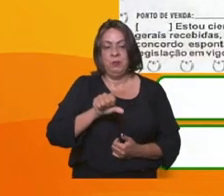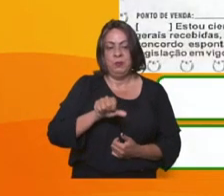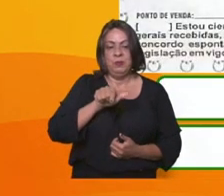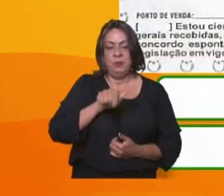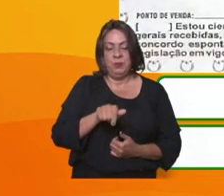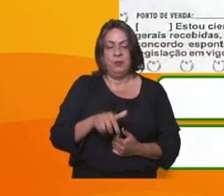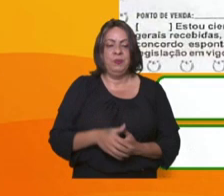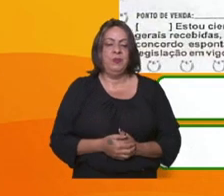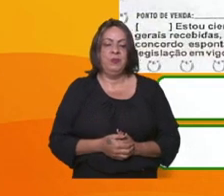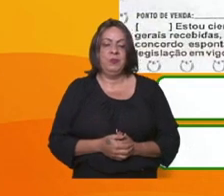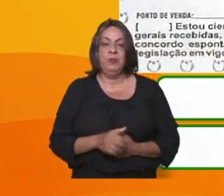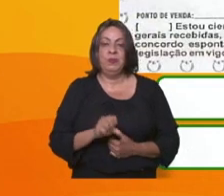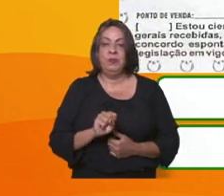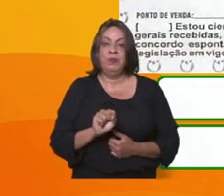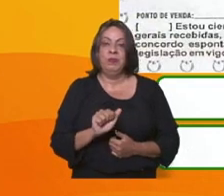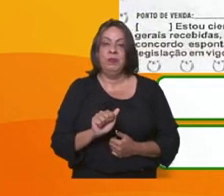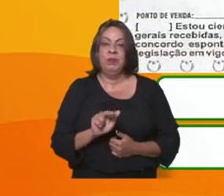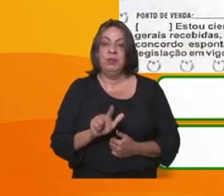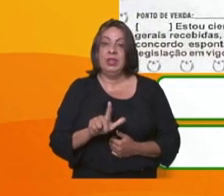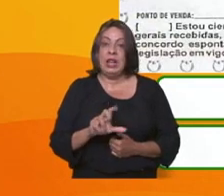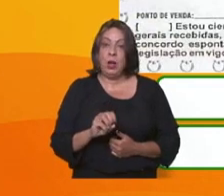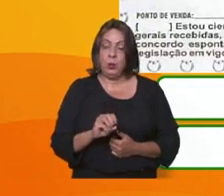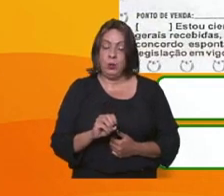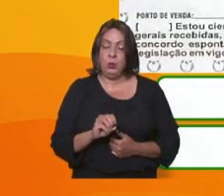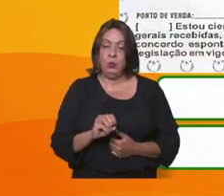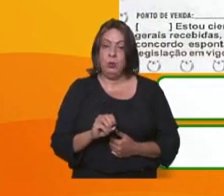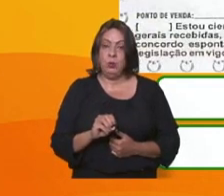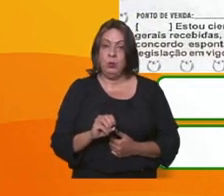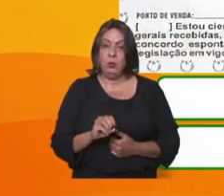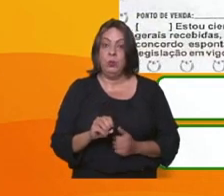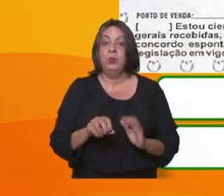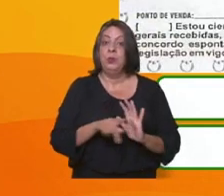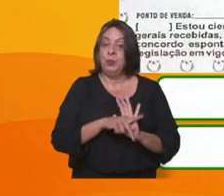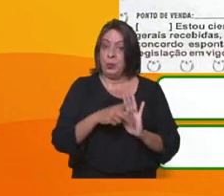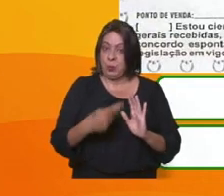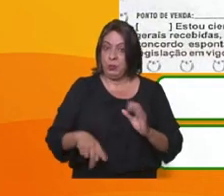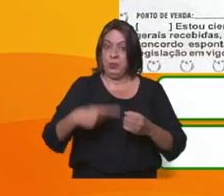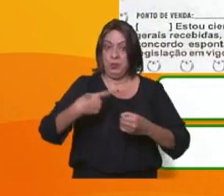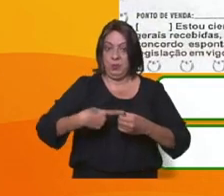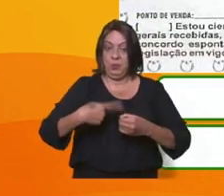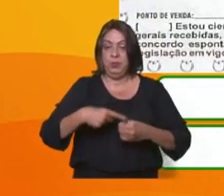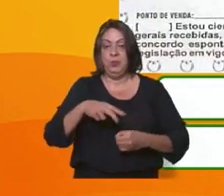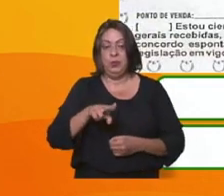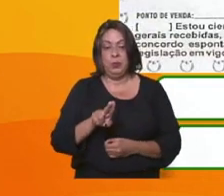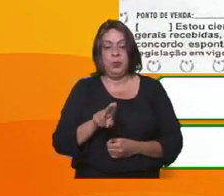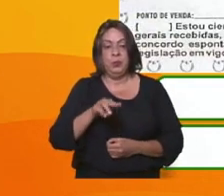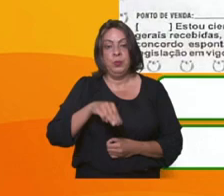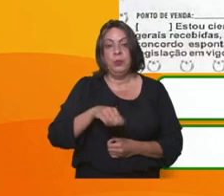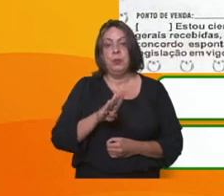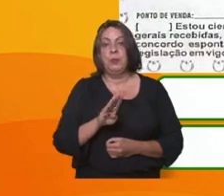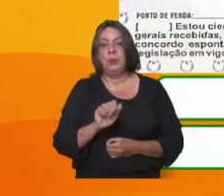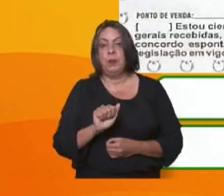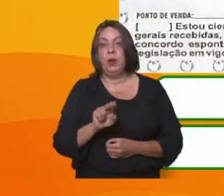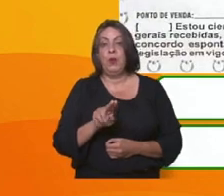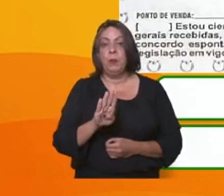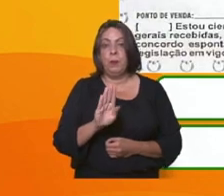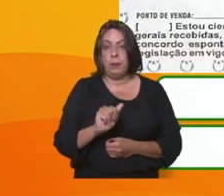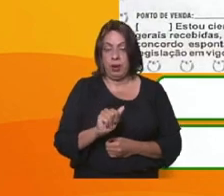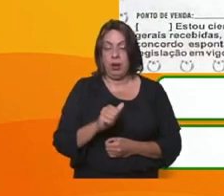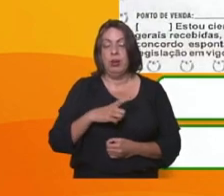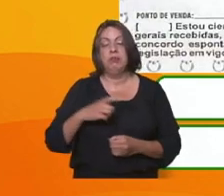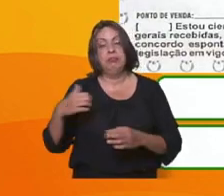048197. Alô? Saulo Gabriel Silva Guimarães, de Umbaúba. Adquiriu com a Fátima Regional